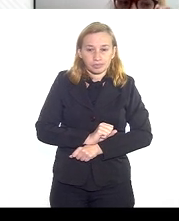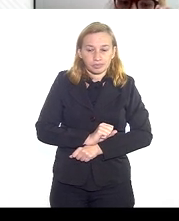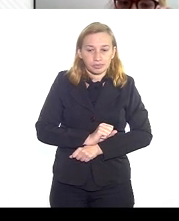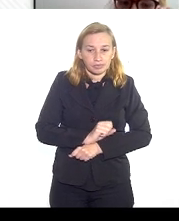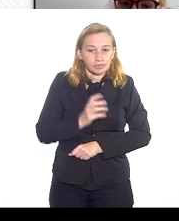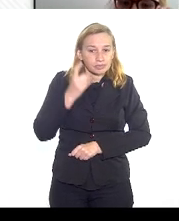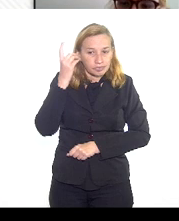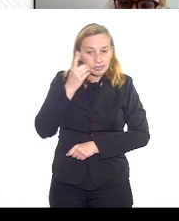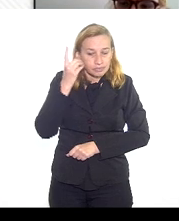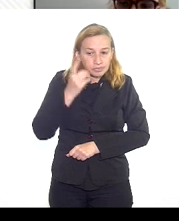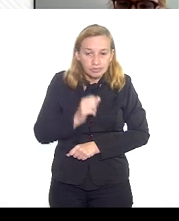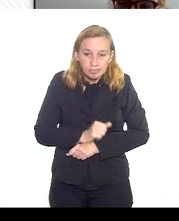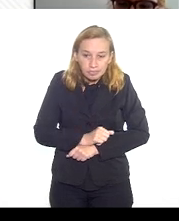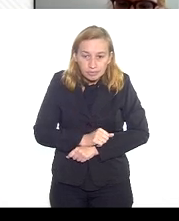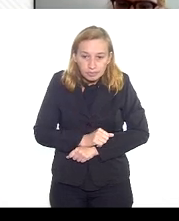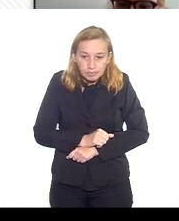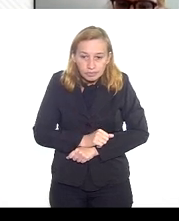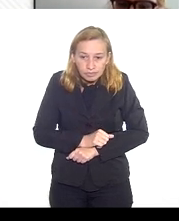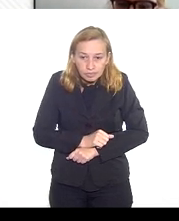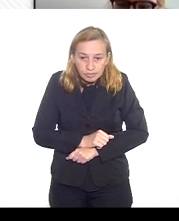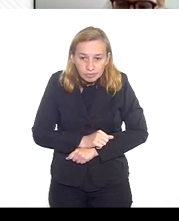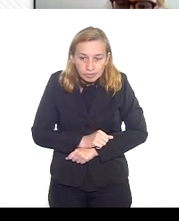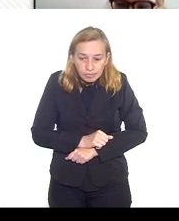Deputado, oi.